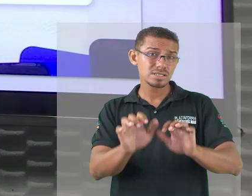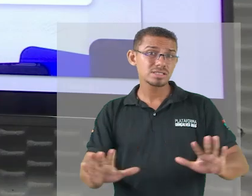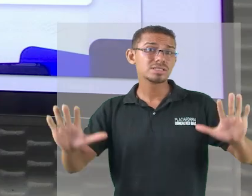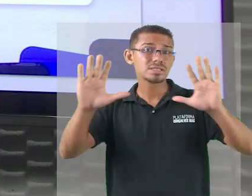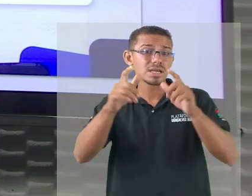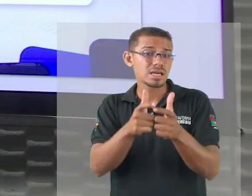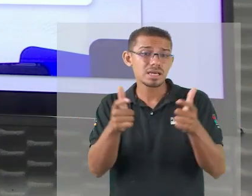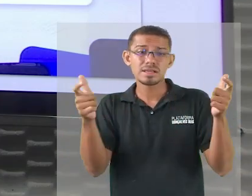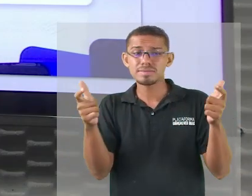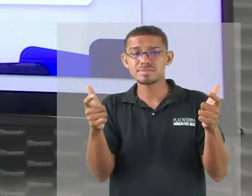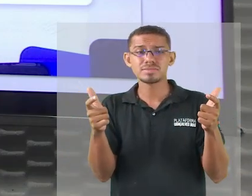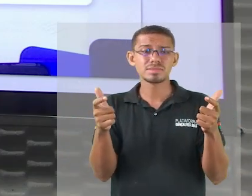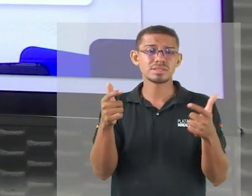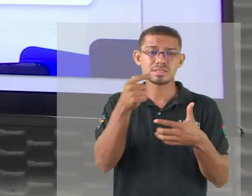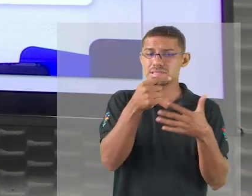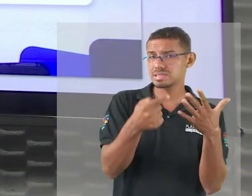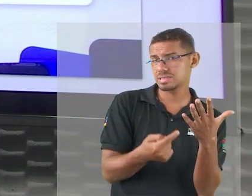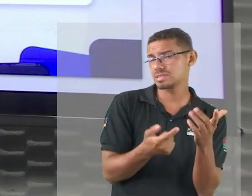gera uma